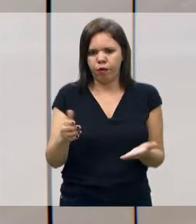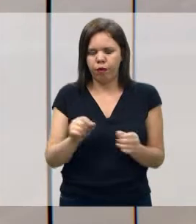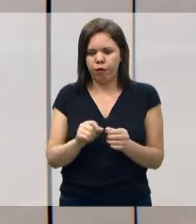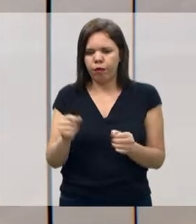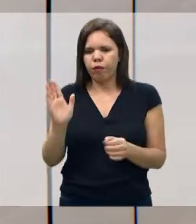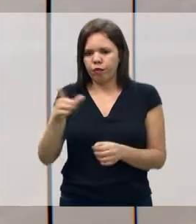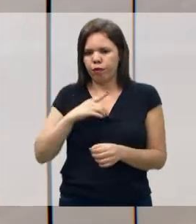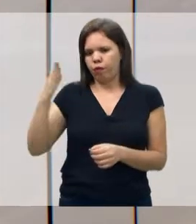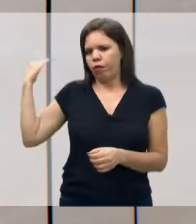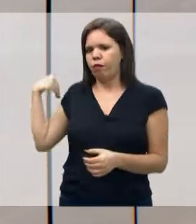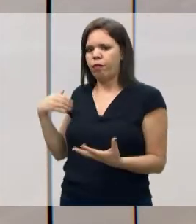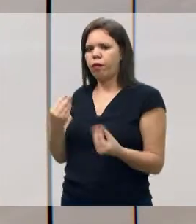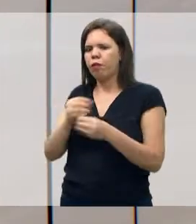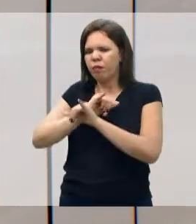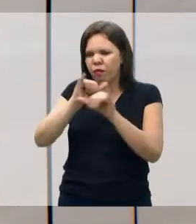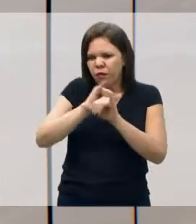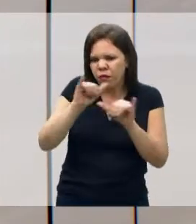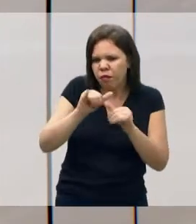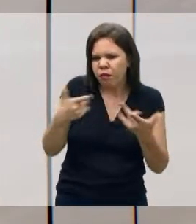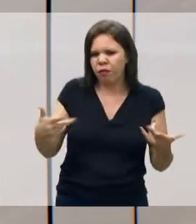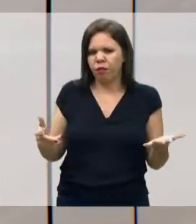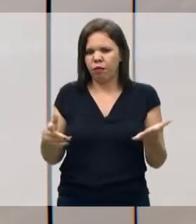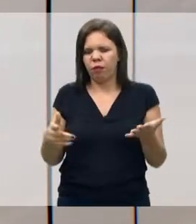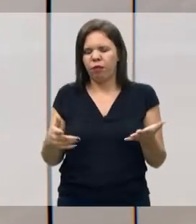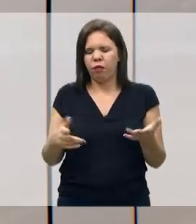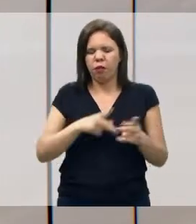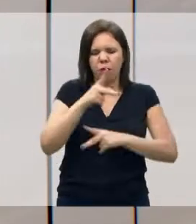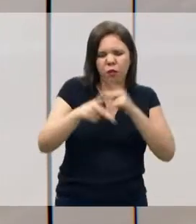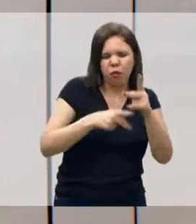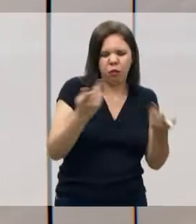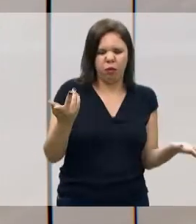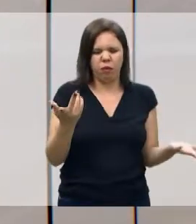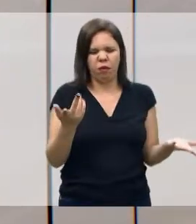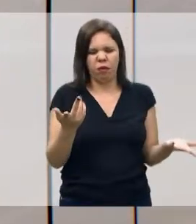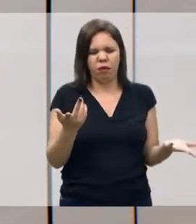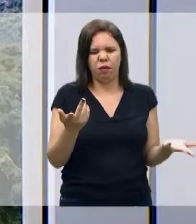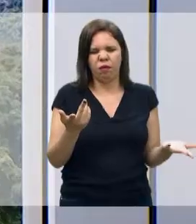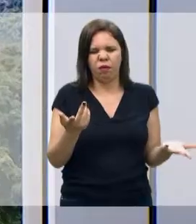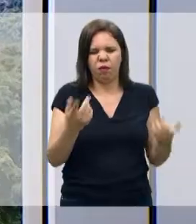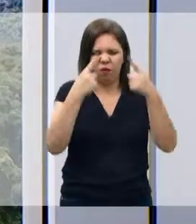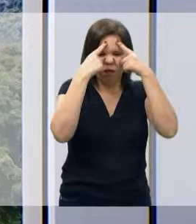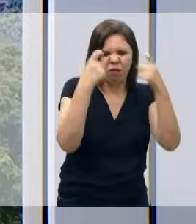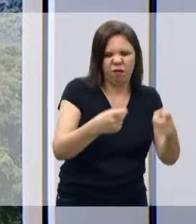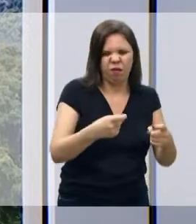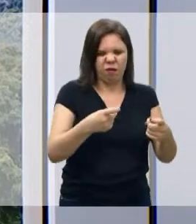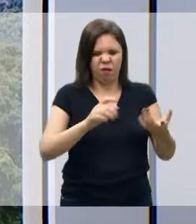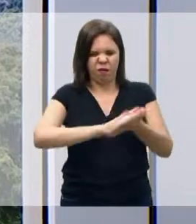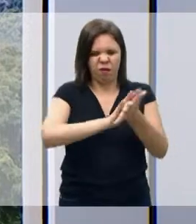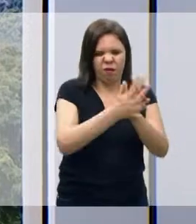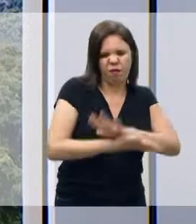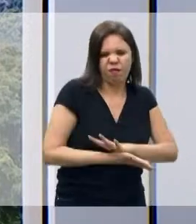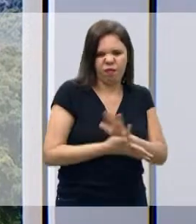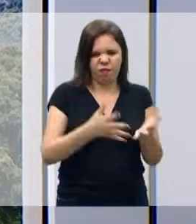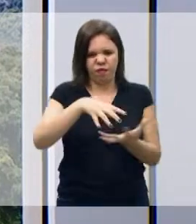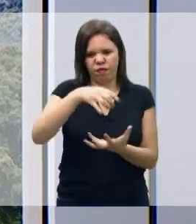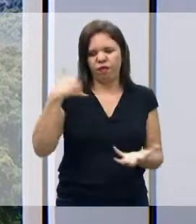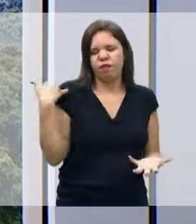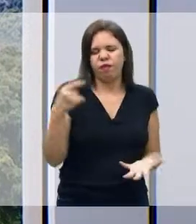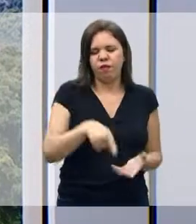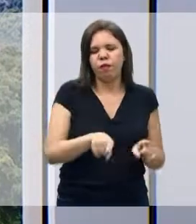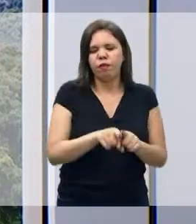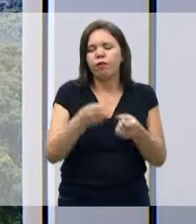já tivemos muitas notícias de questão de maus tratos a esses idosos. Eu queria que você falasse um pouquinho disso.